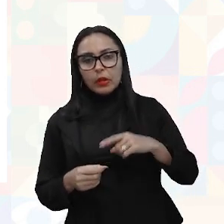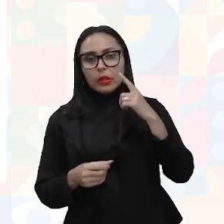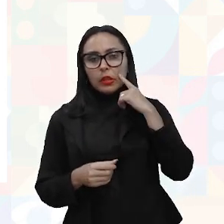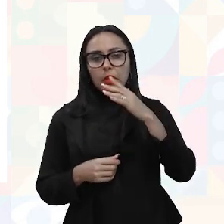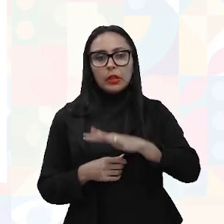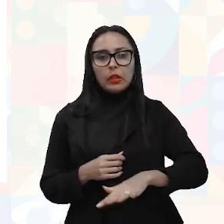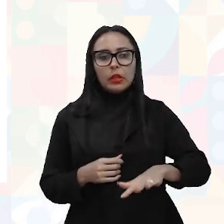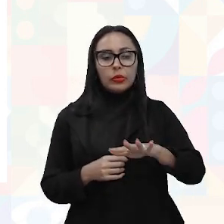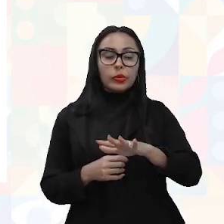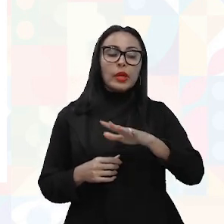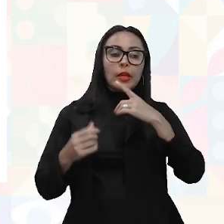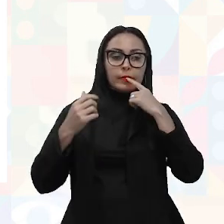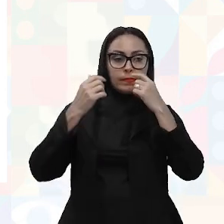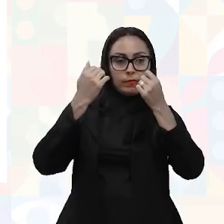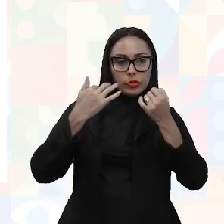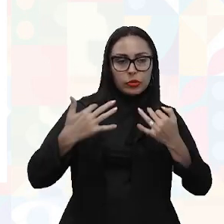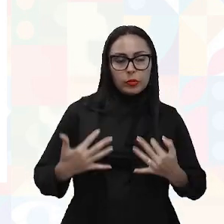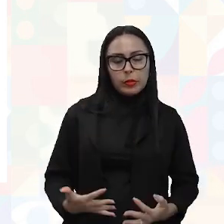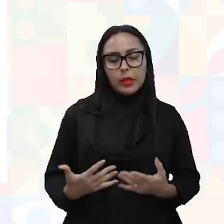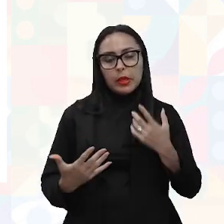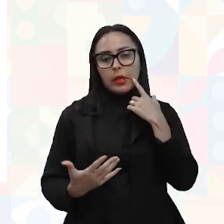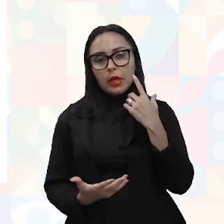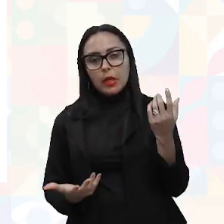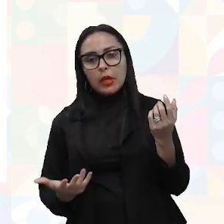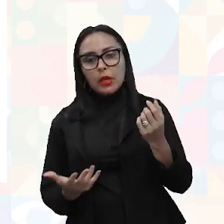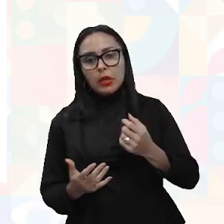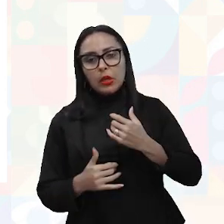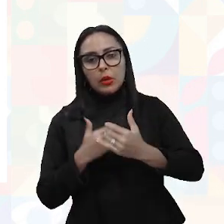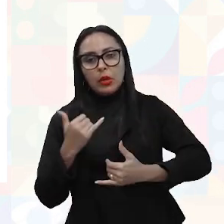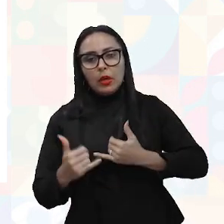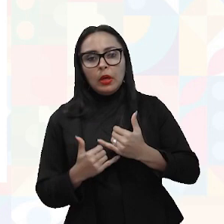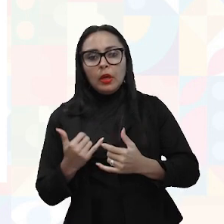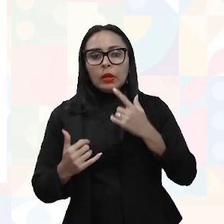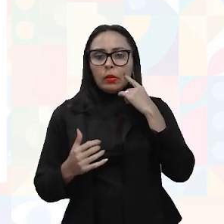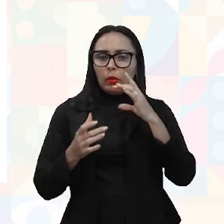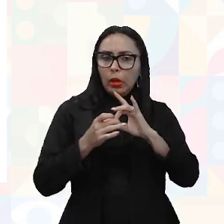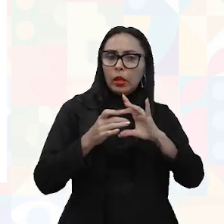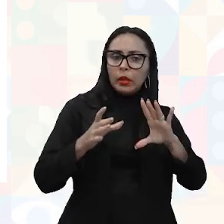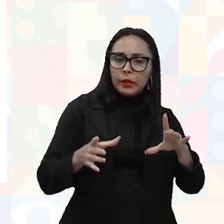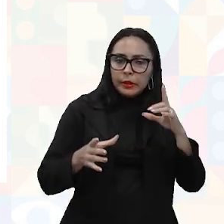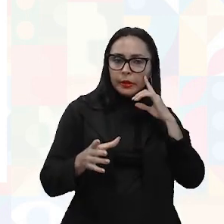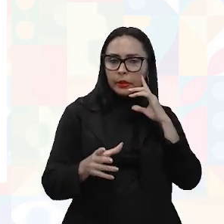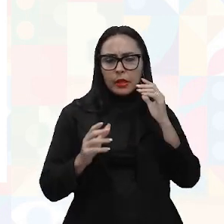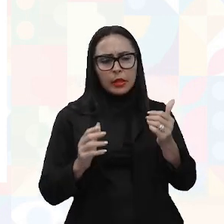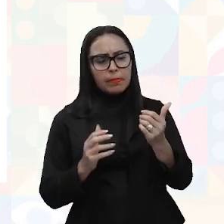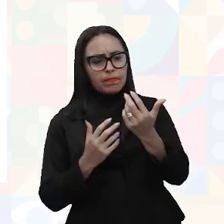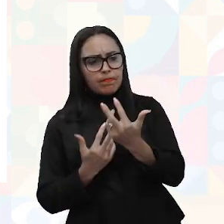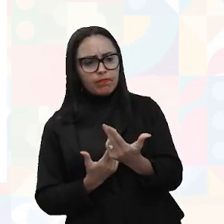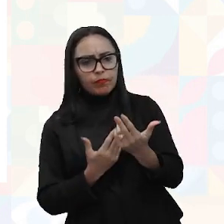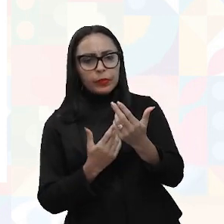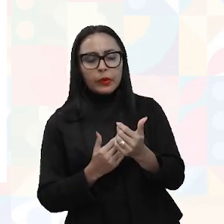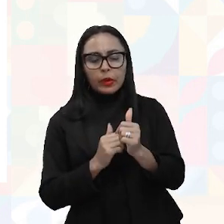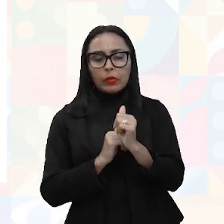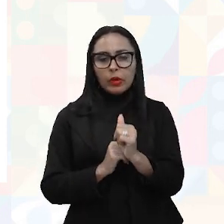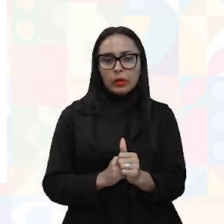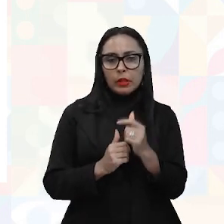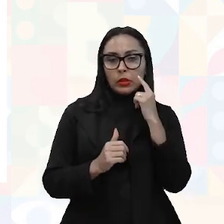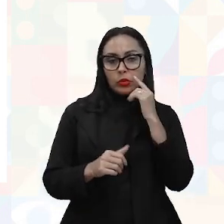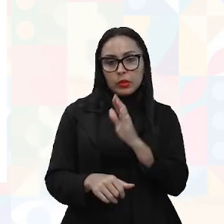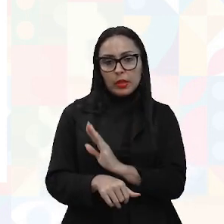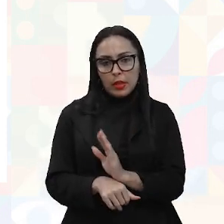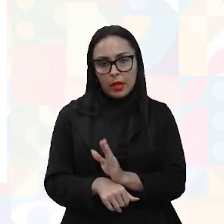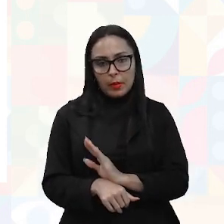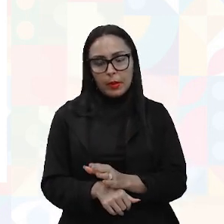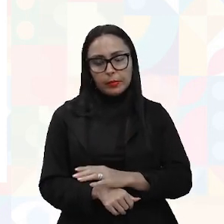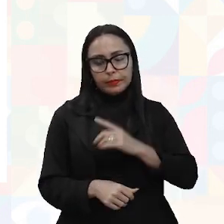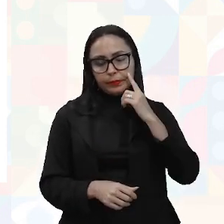Laurent fala, é que os jogos eles permitem essa simulação, permitem essa imitação. Então, por exemplo, a narrativa no cinema você